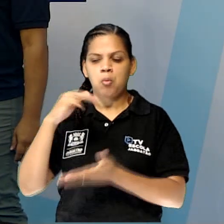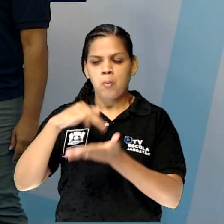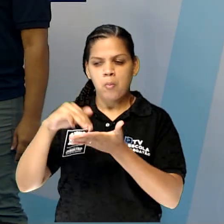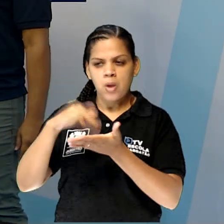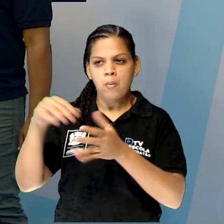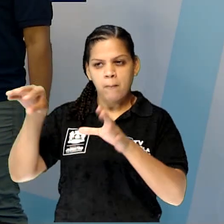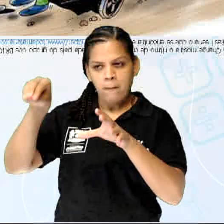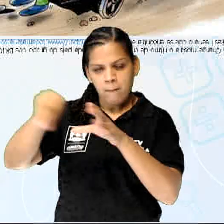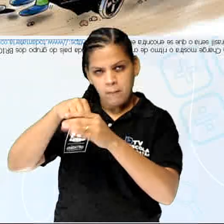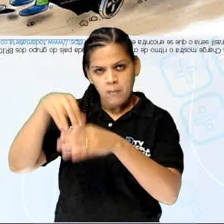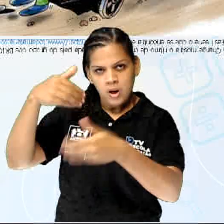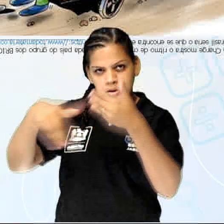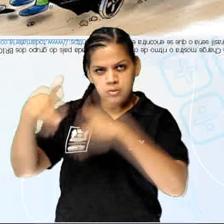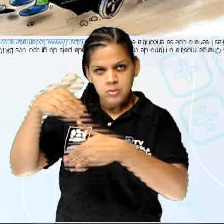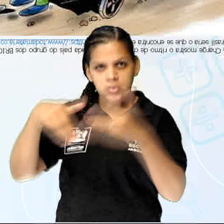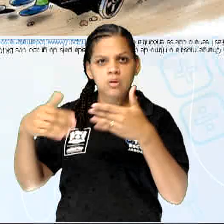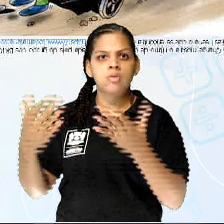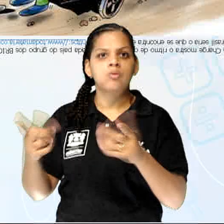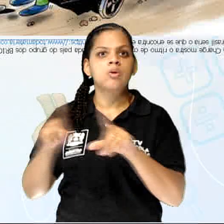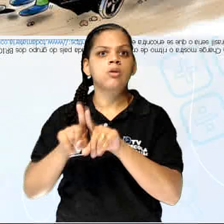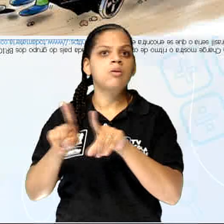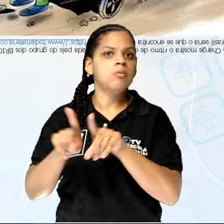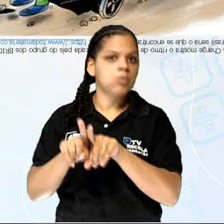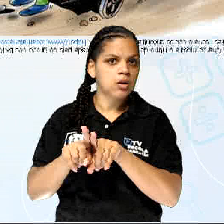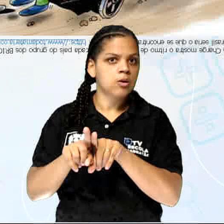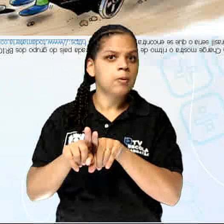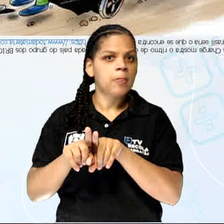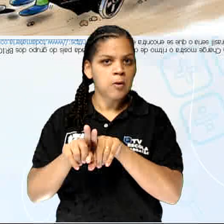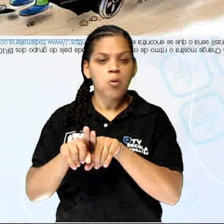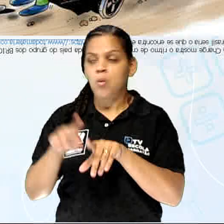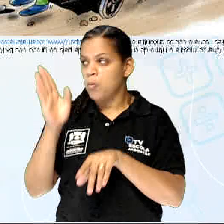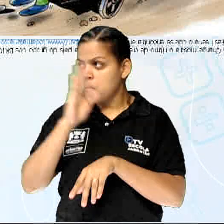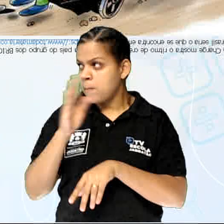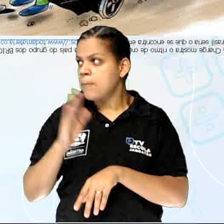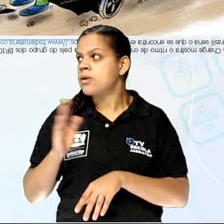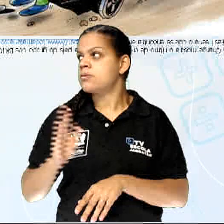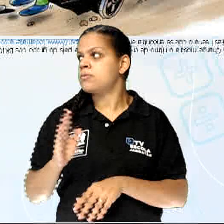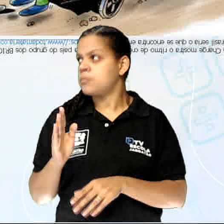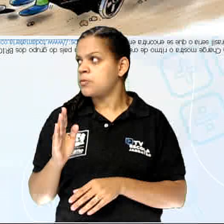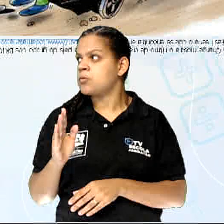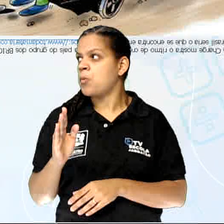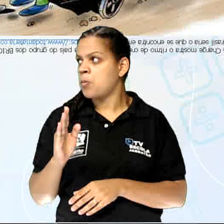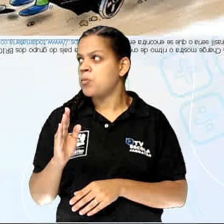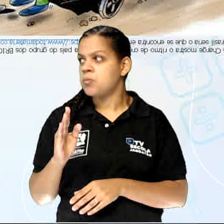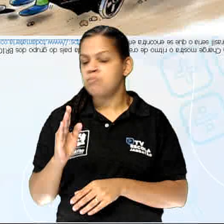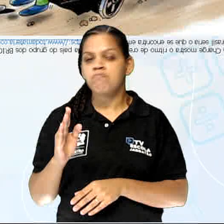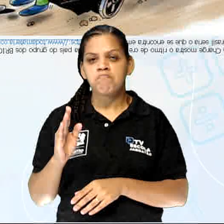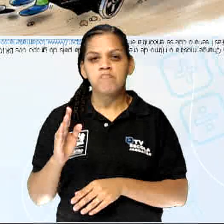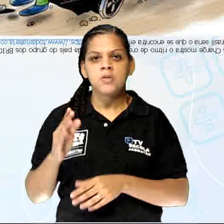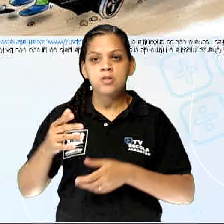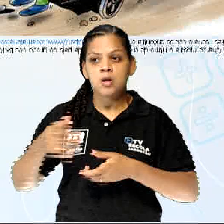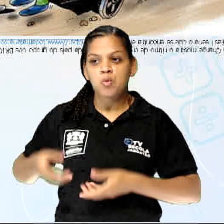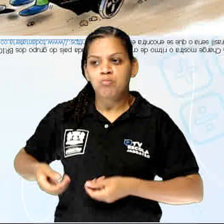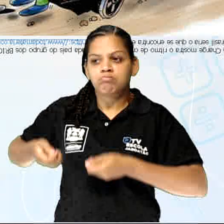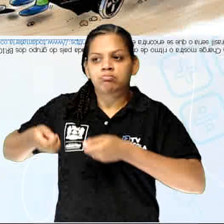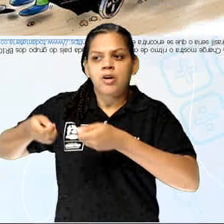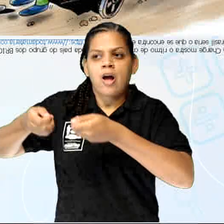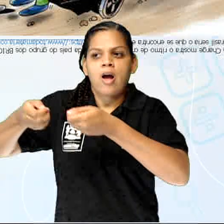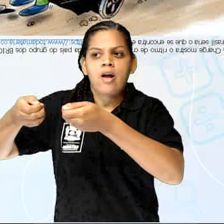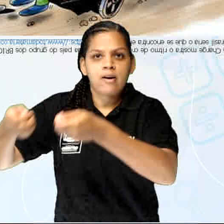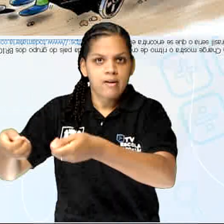sendo praticamente carregado pelos demais membros, né? Se você tem aí, nessa charge aí, o